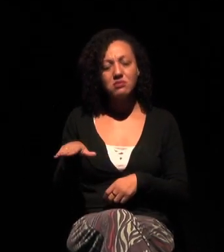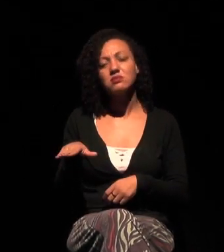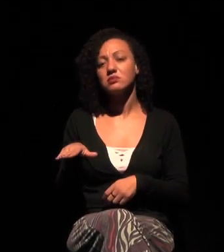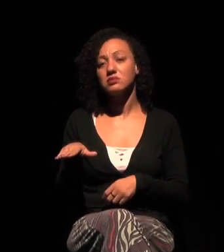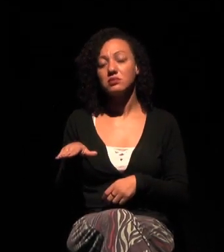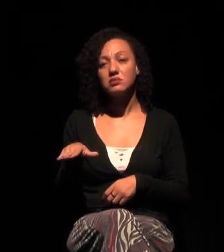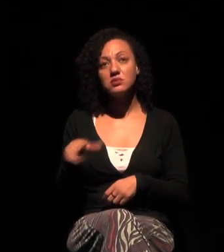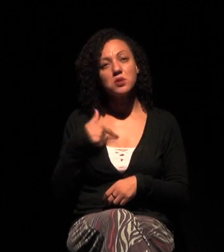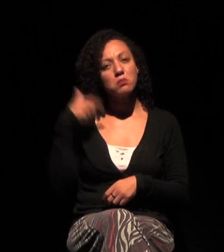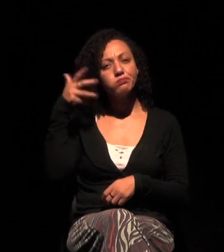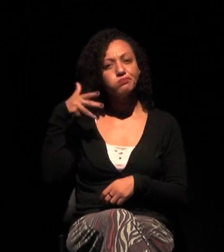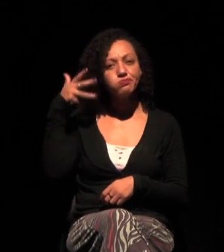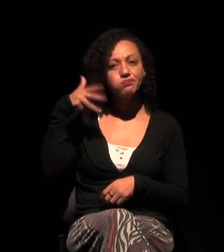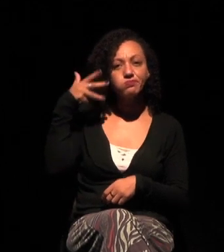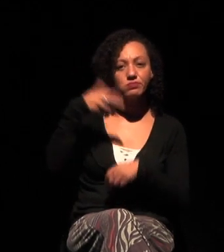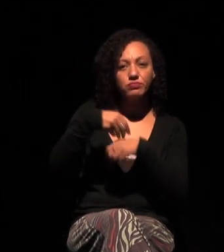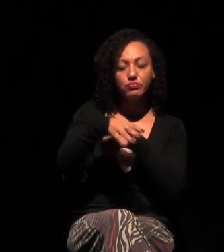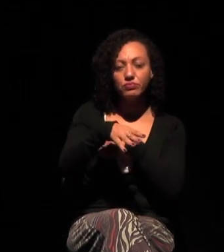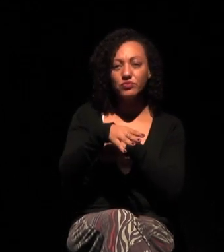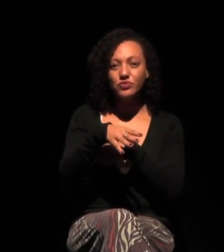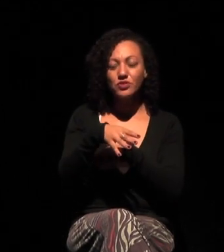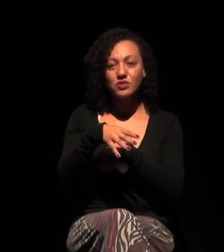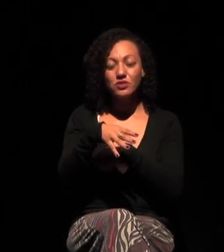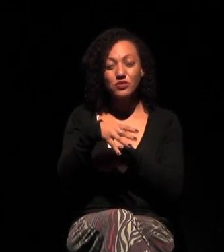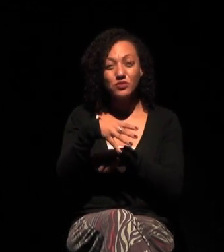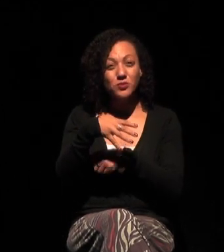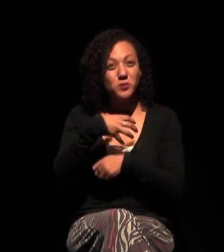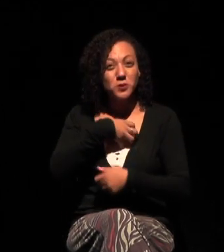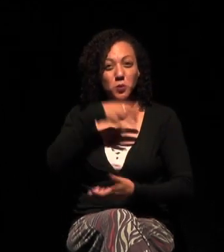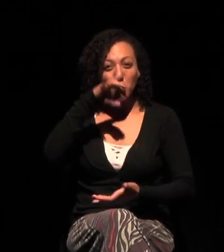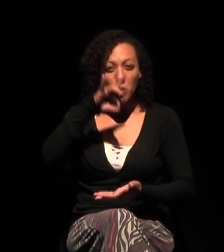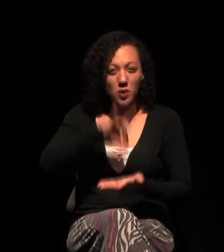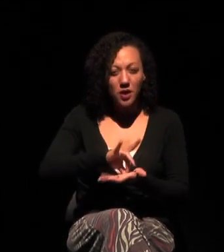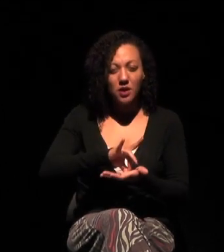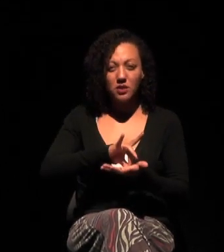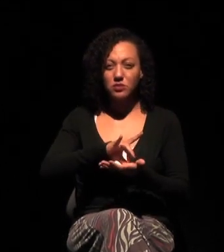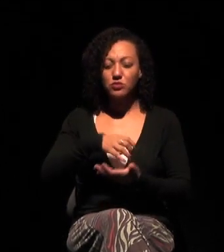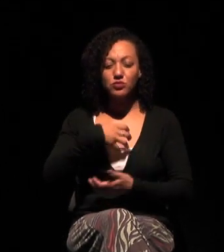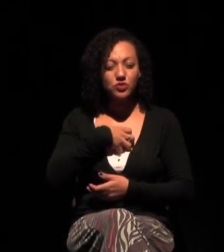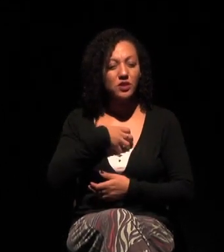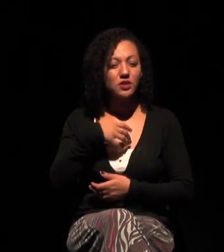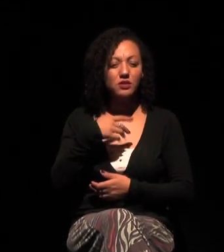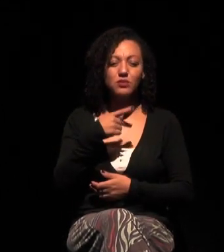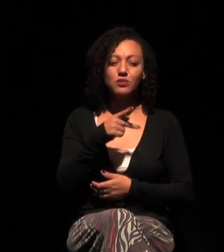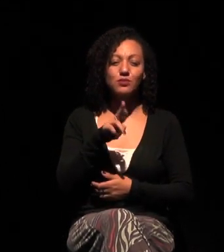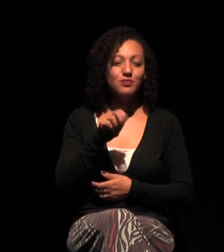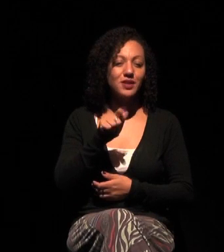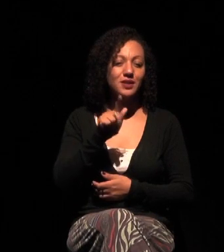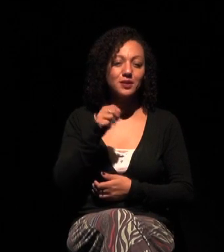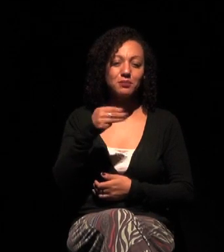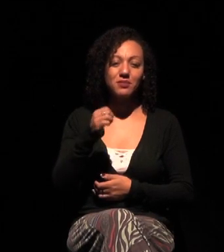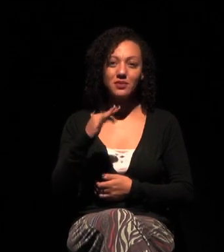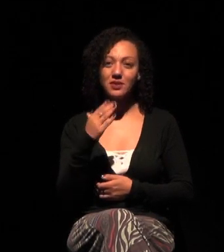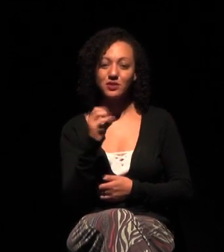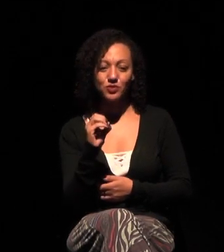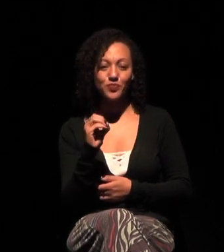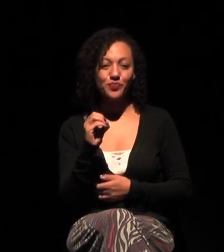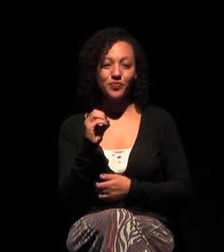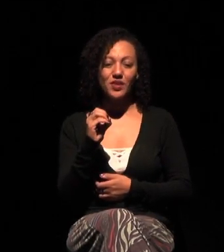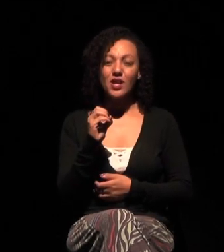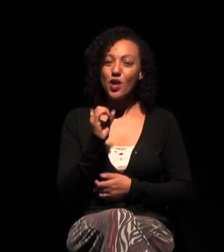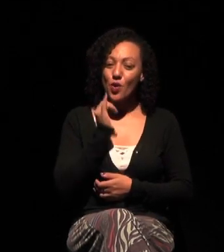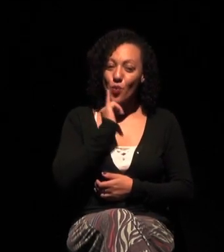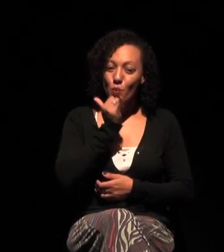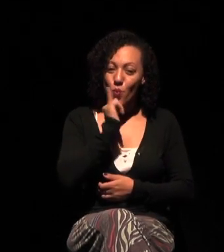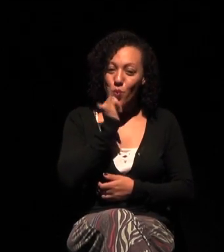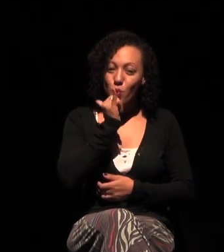eu fiz uma palestra mais concreta possível mais pragmático civil contém as coisas que um realmente afetar a